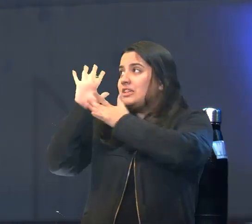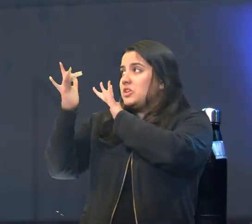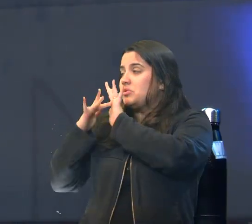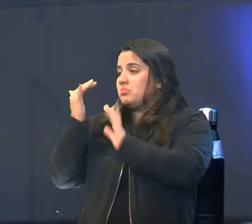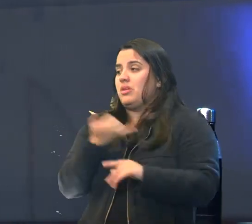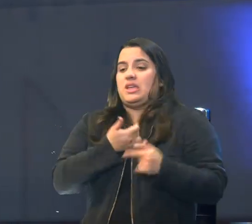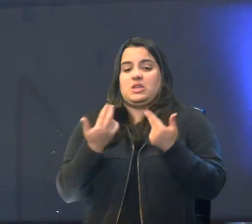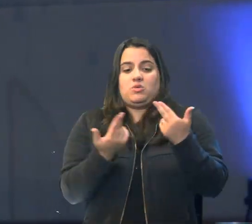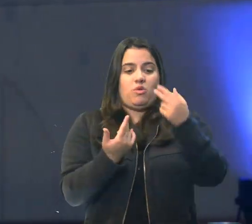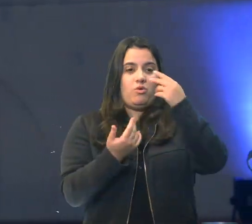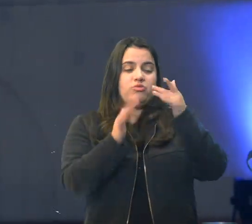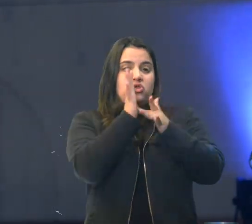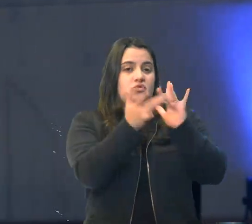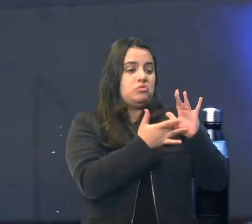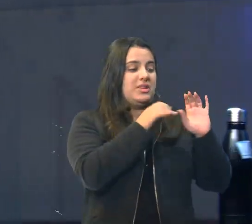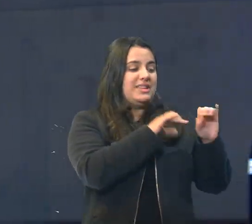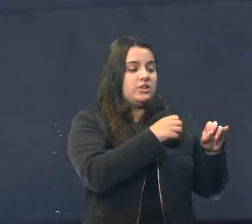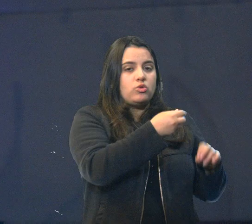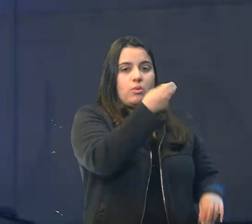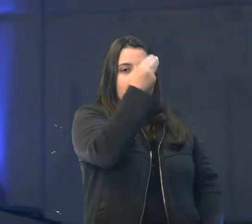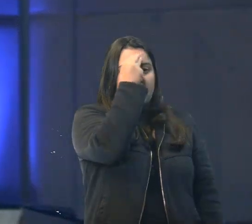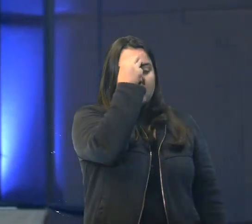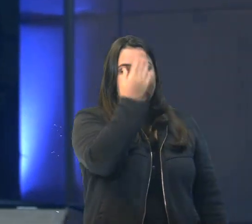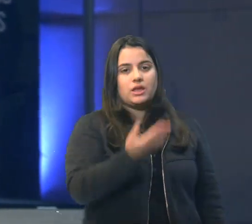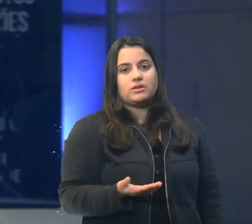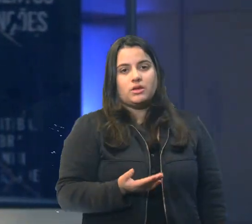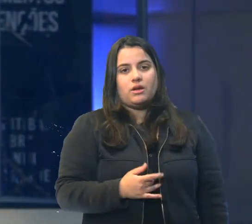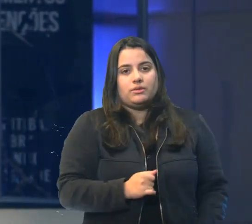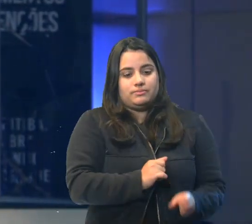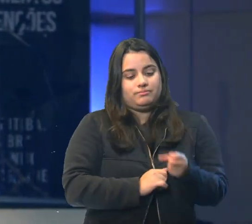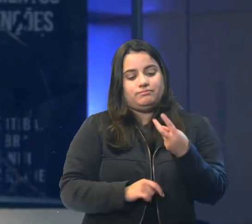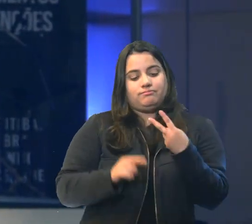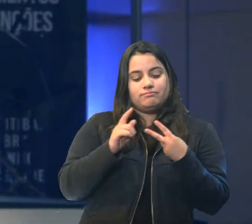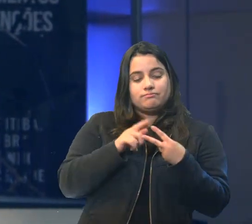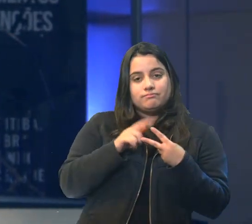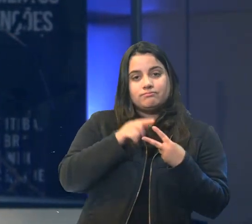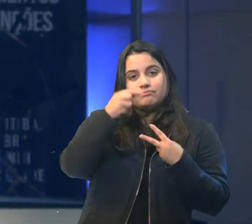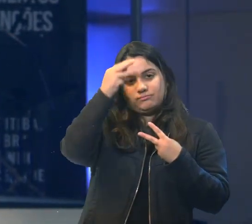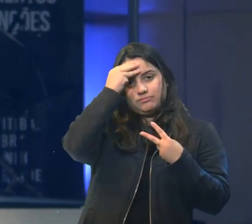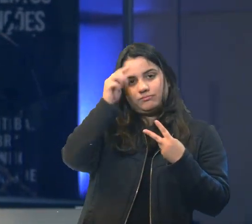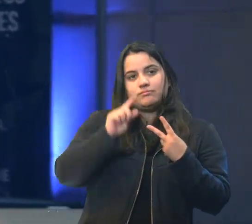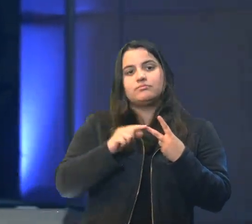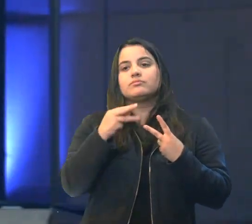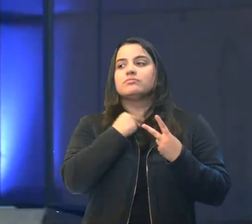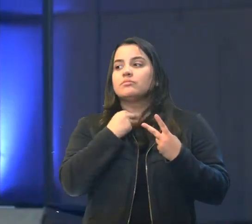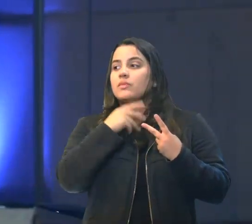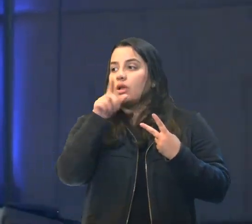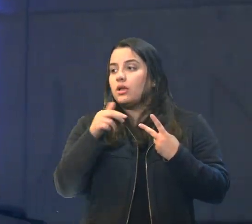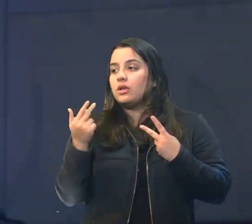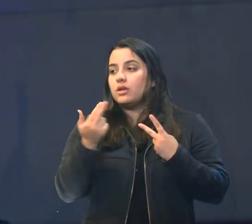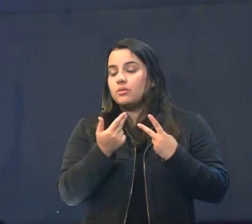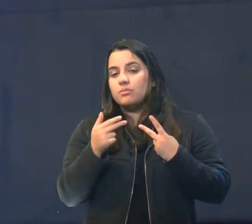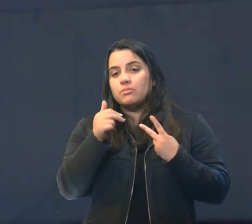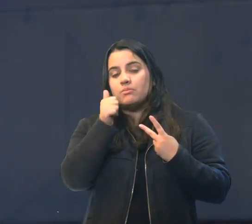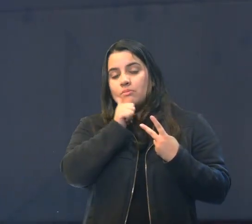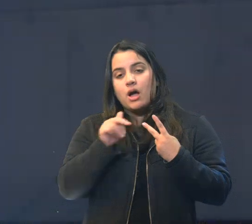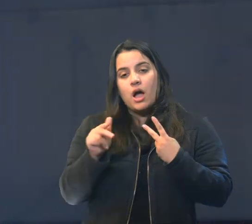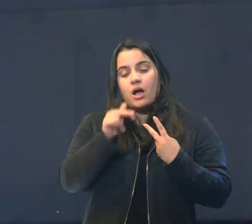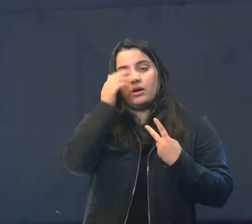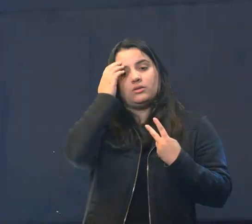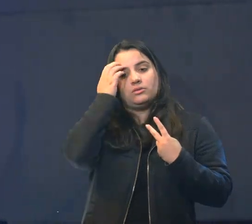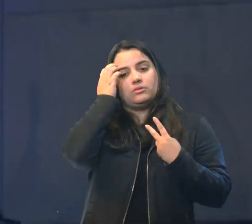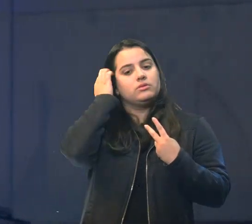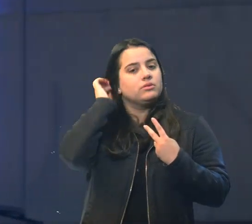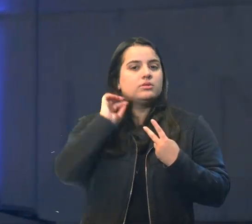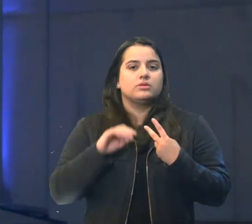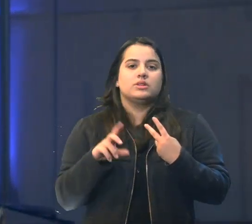dá. É interessante que elas são irmãs. Se elas fizessem uma fusão, ia